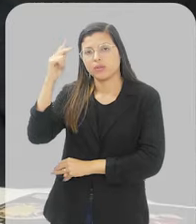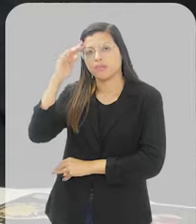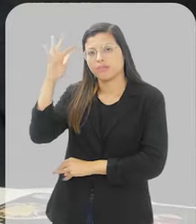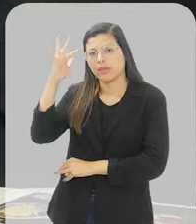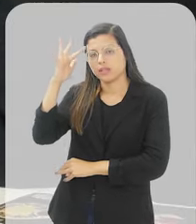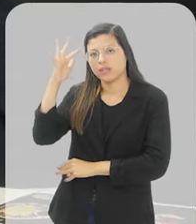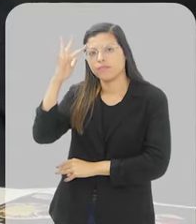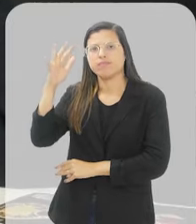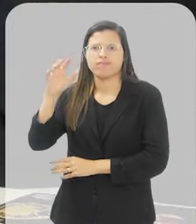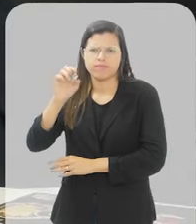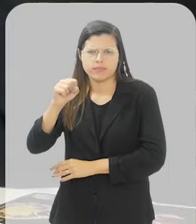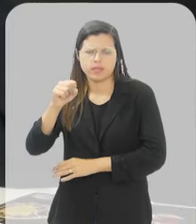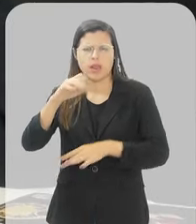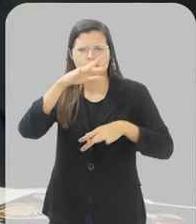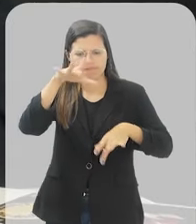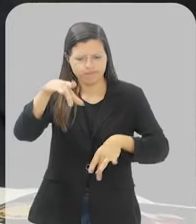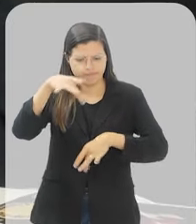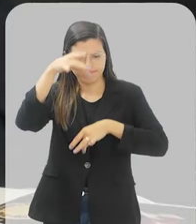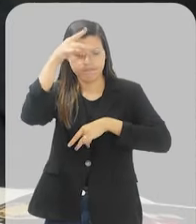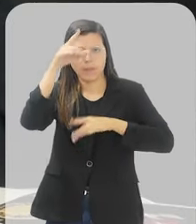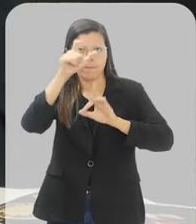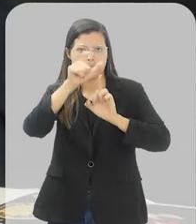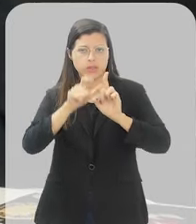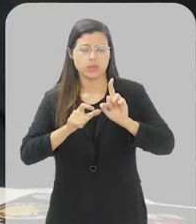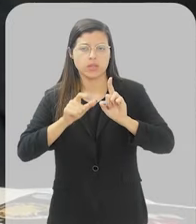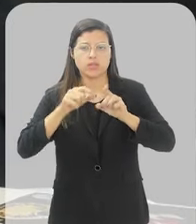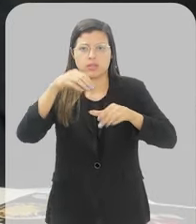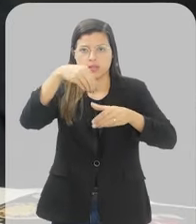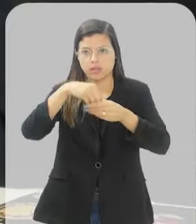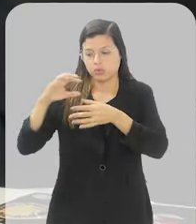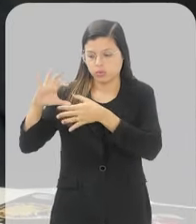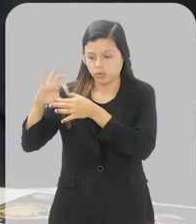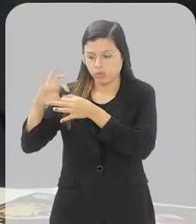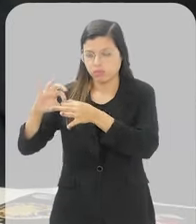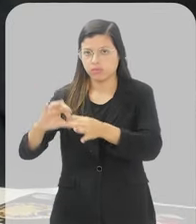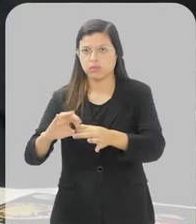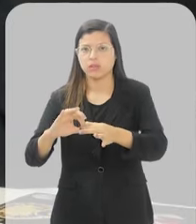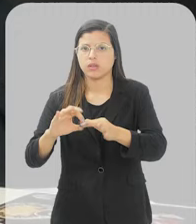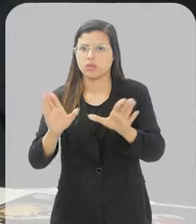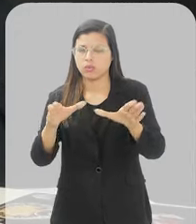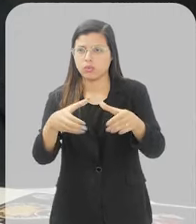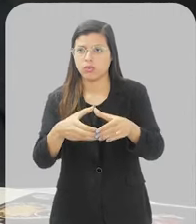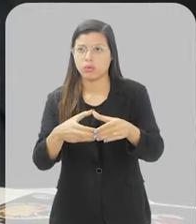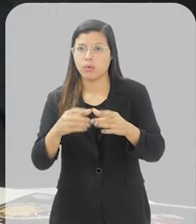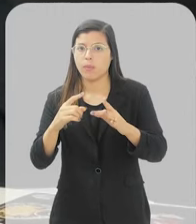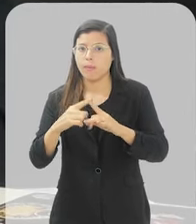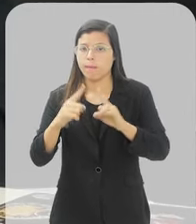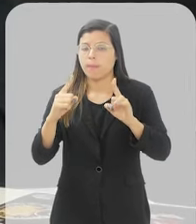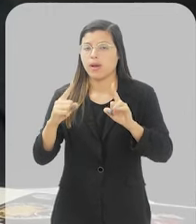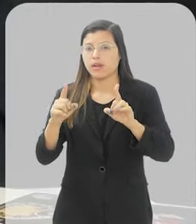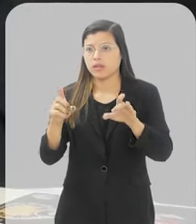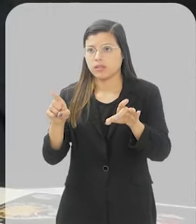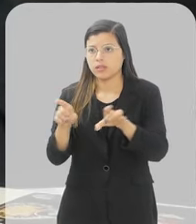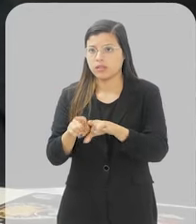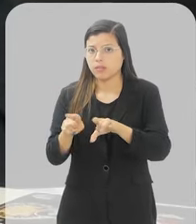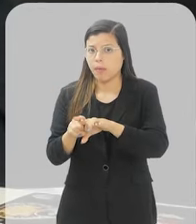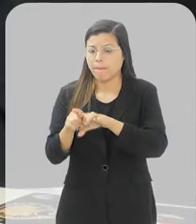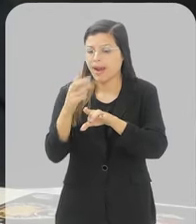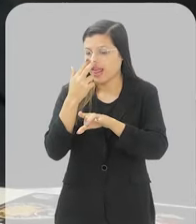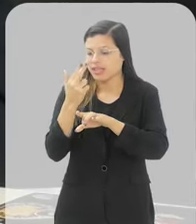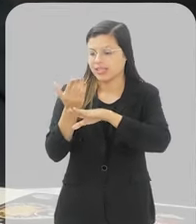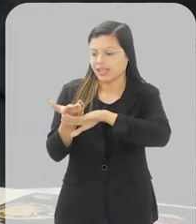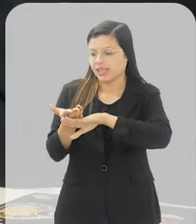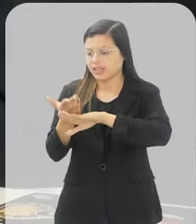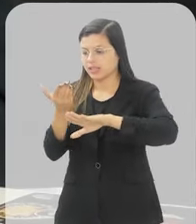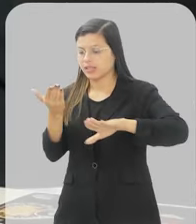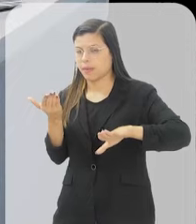ele incorpora o personagem dentro de um contexto da escola, dentro do enredo, mas ele é uma peça que trabalha avulsa da